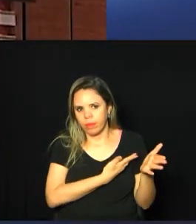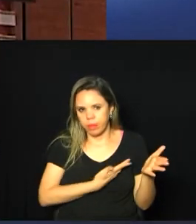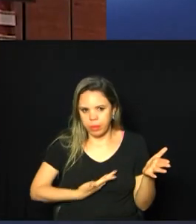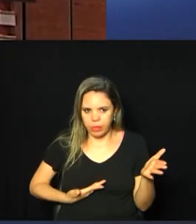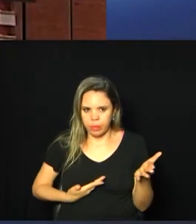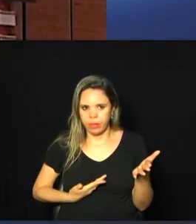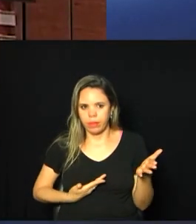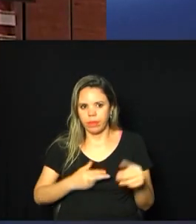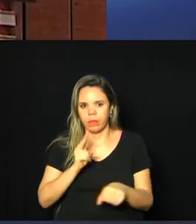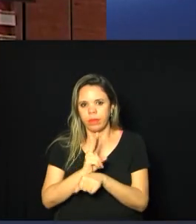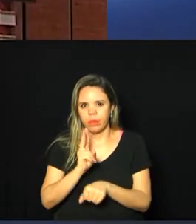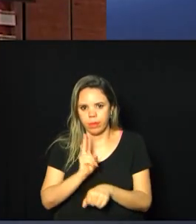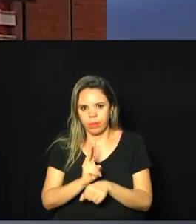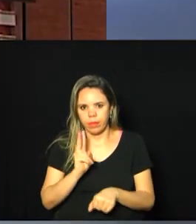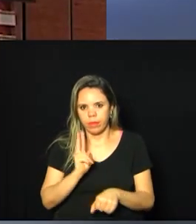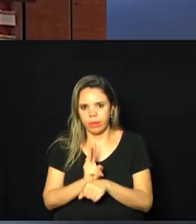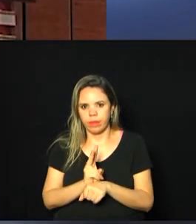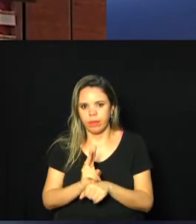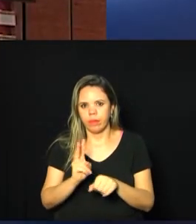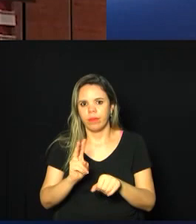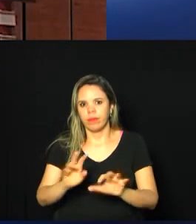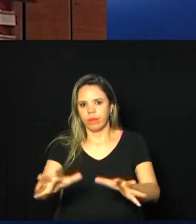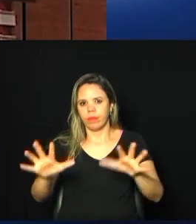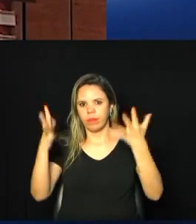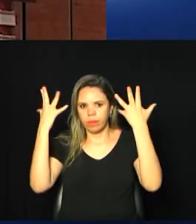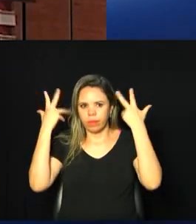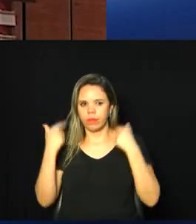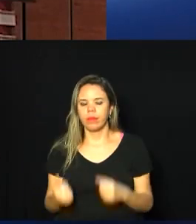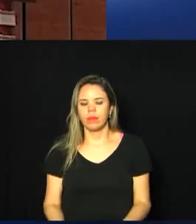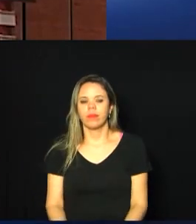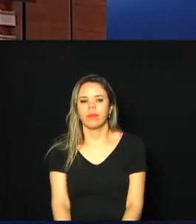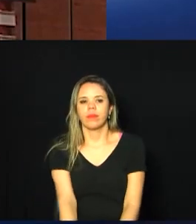de conservação das nossas riquezas naturais.